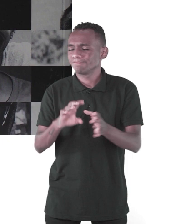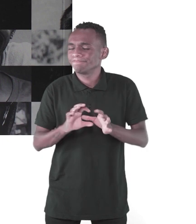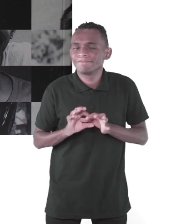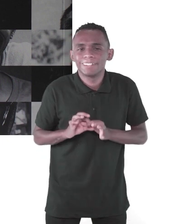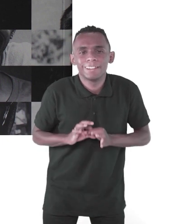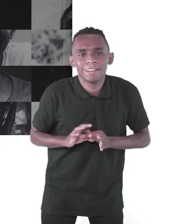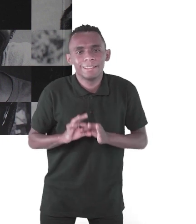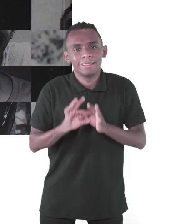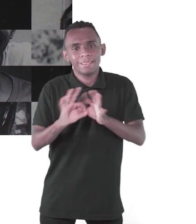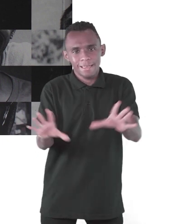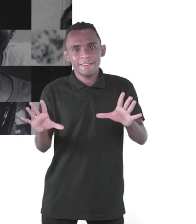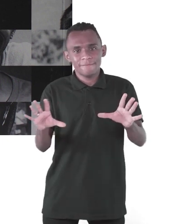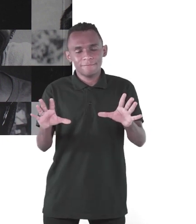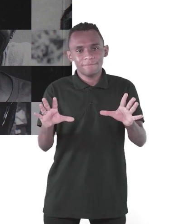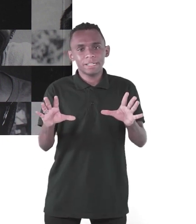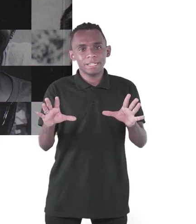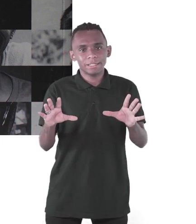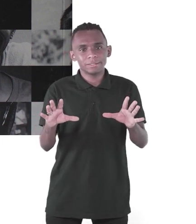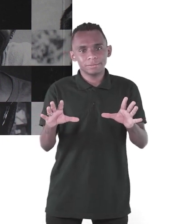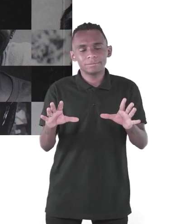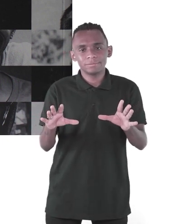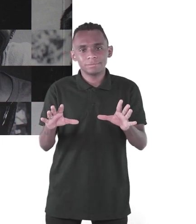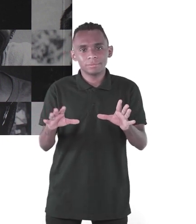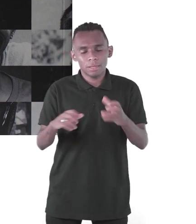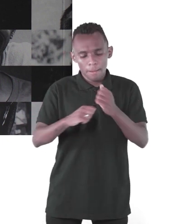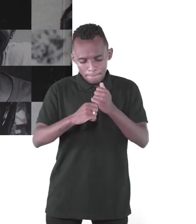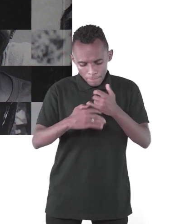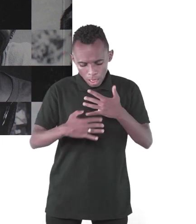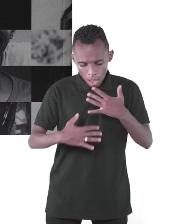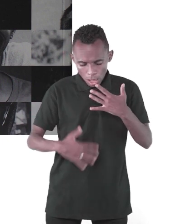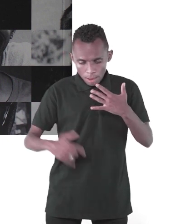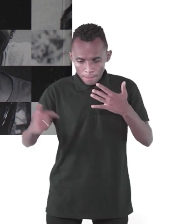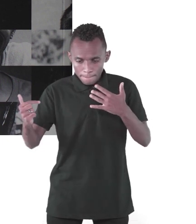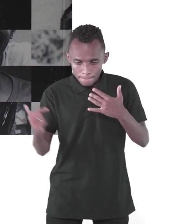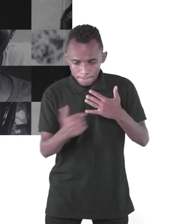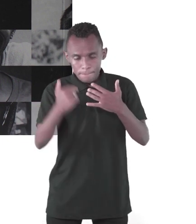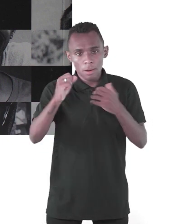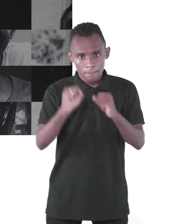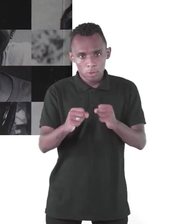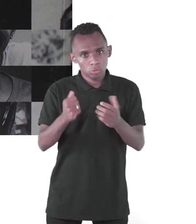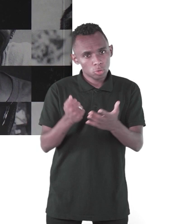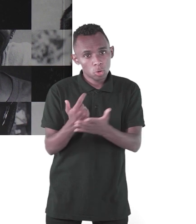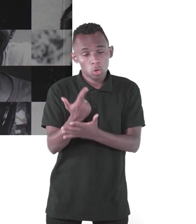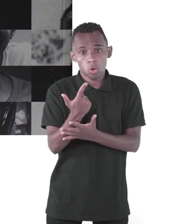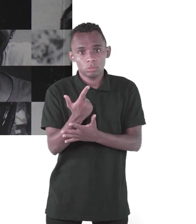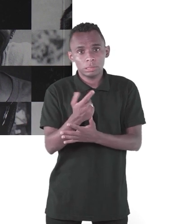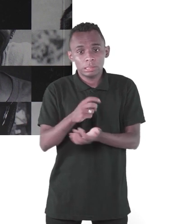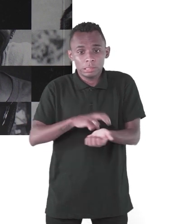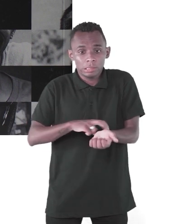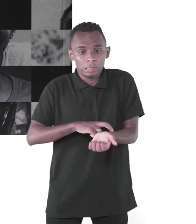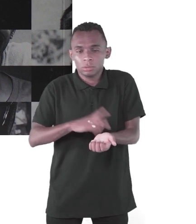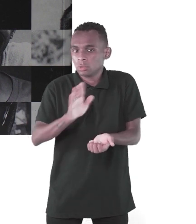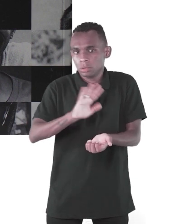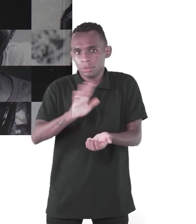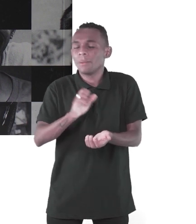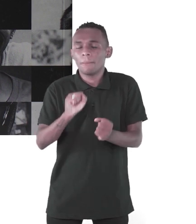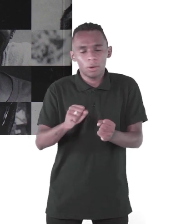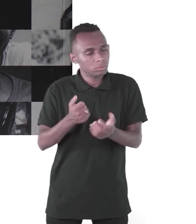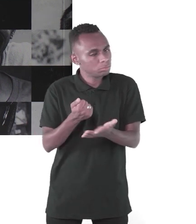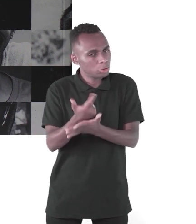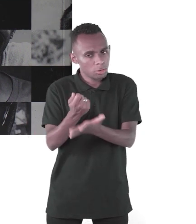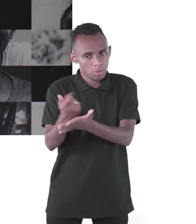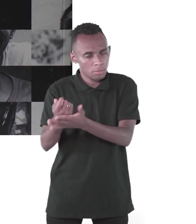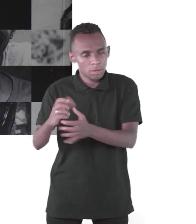do Brasil, Entrevistas Reunidas. A capa é uma montagem de fotos da parte inferior do rosto de